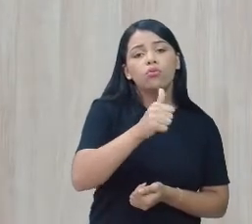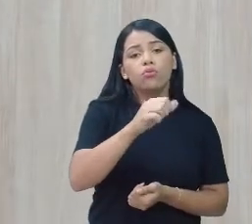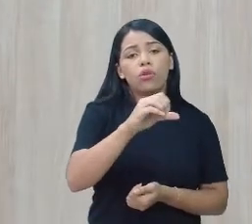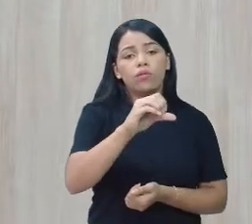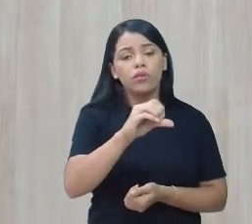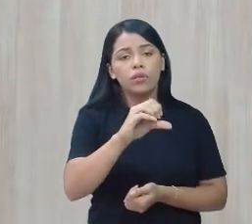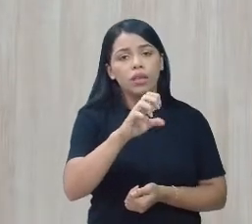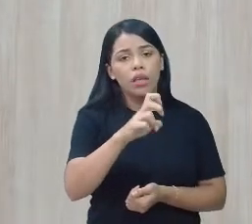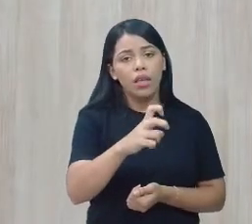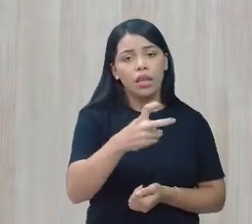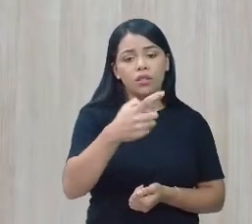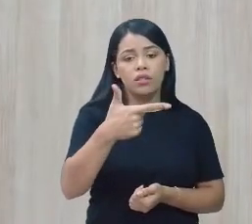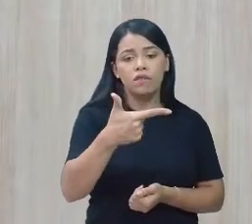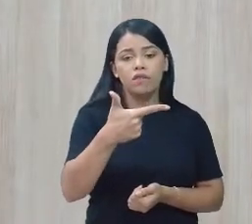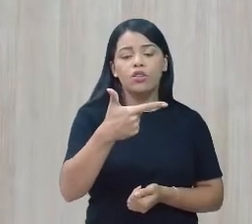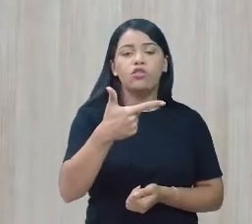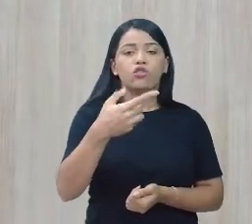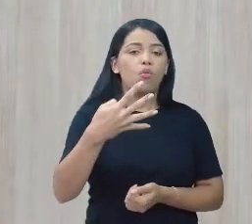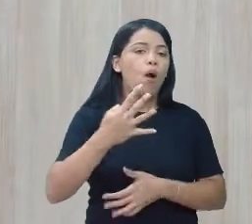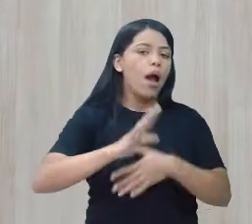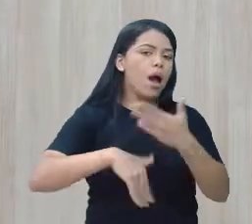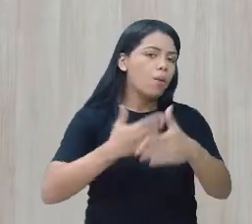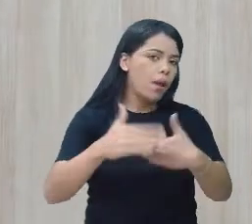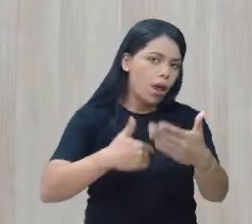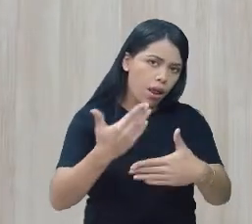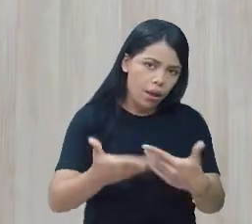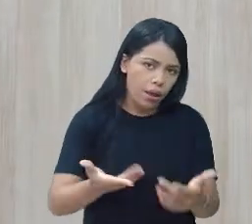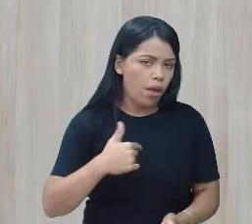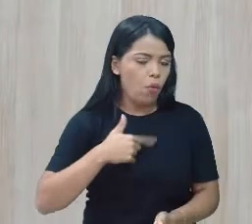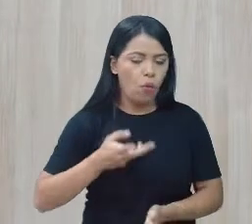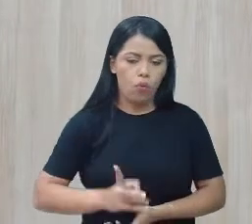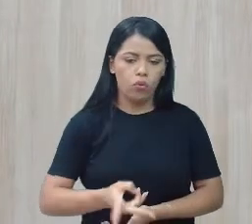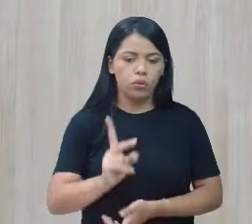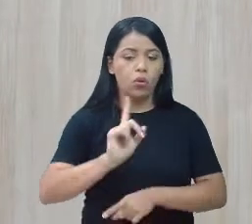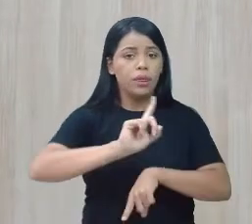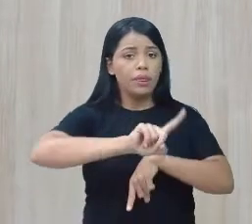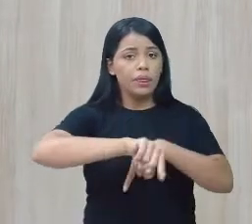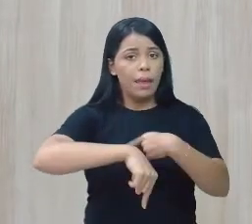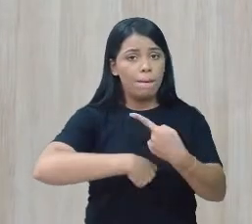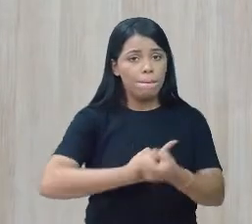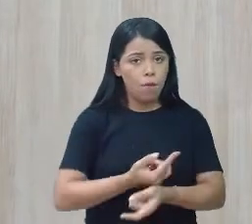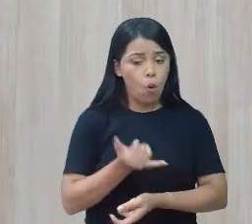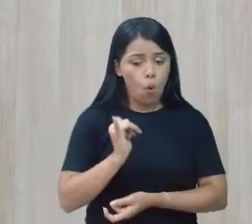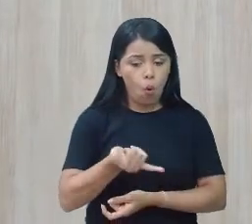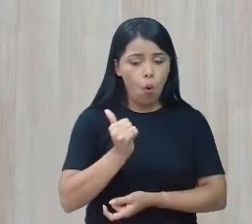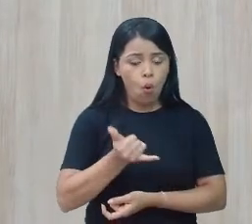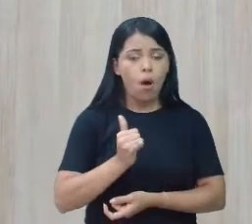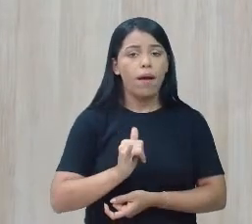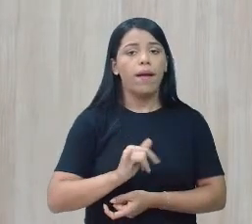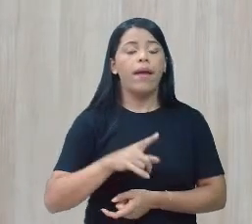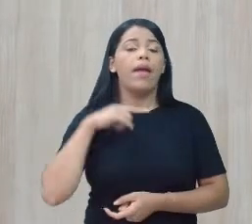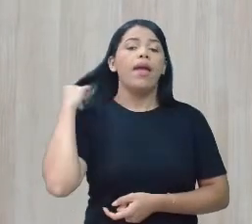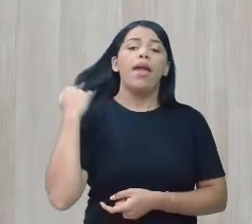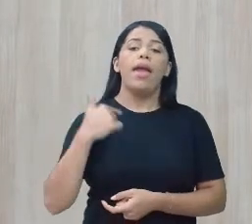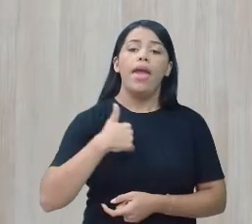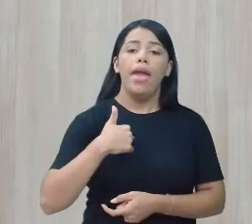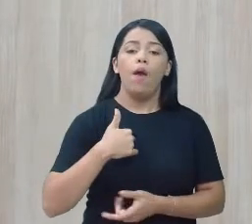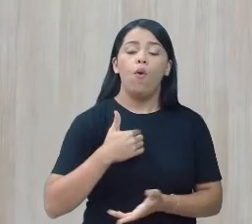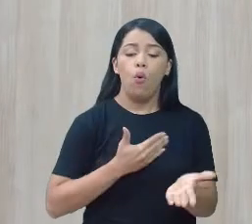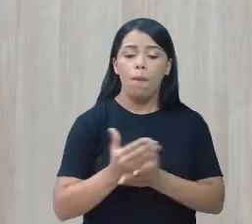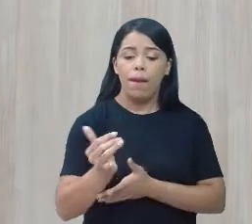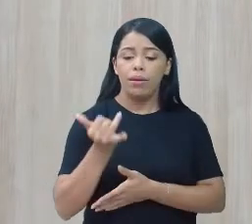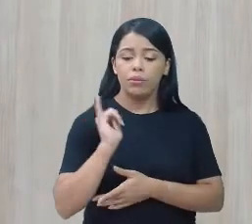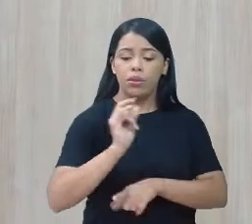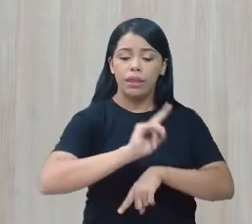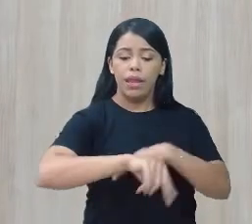1524, nananana, ou seja, eu desenrolo a história depois que eu situo o meu leitor no tempo, no